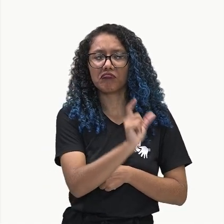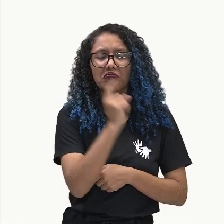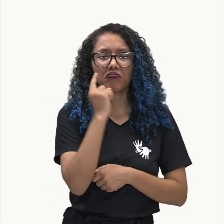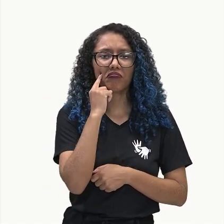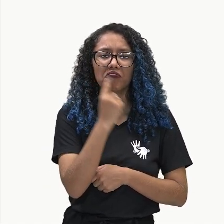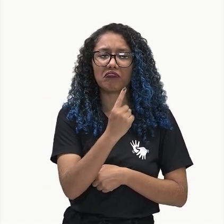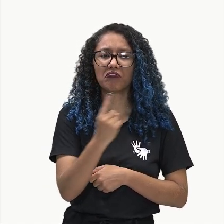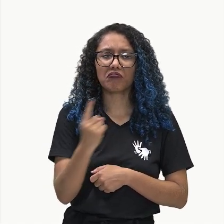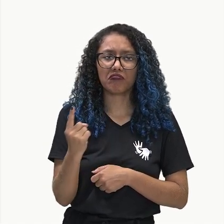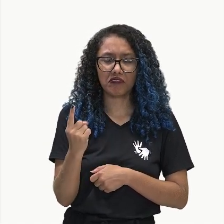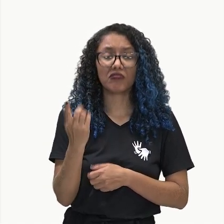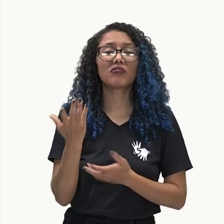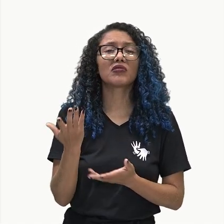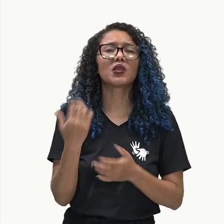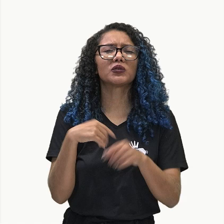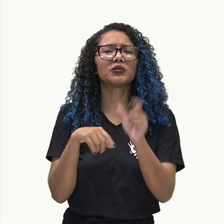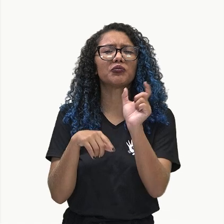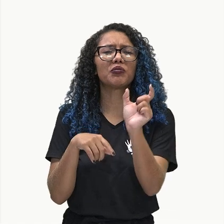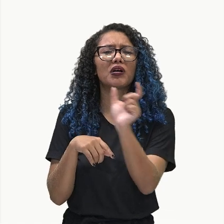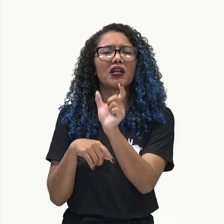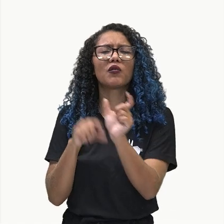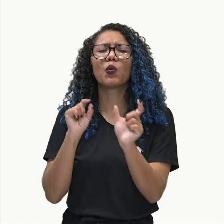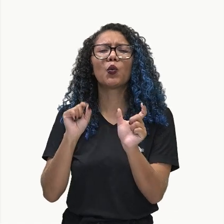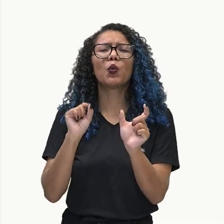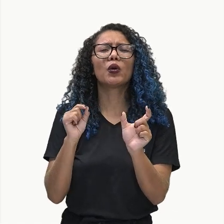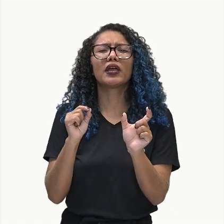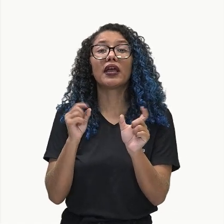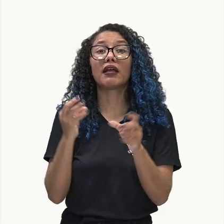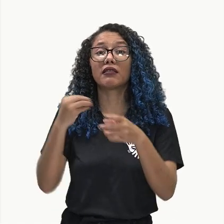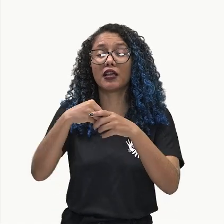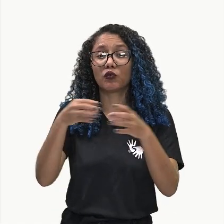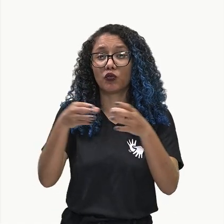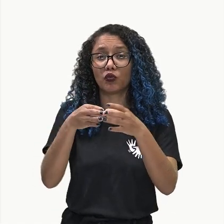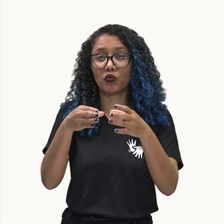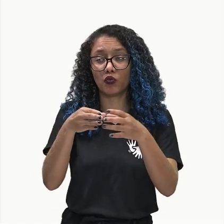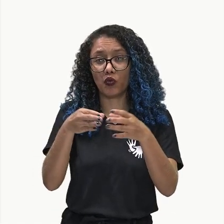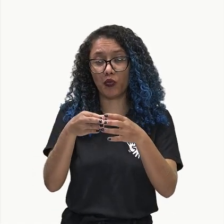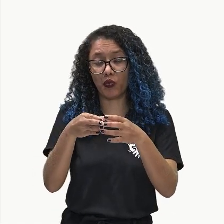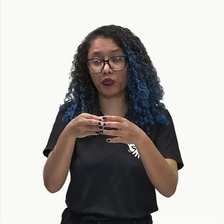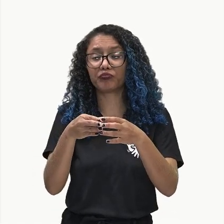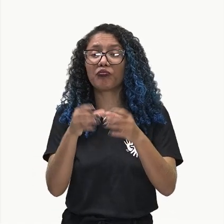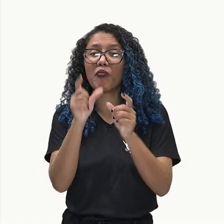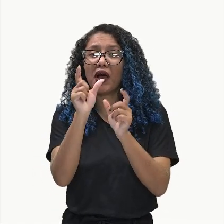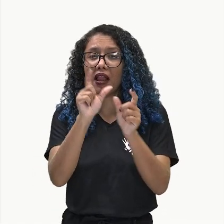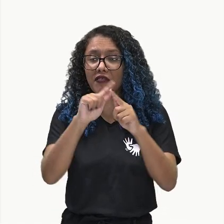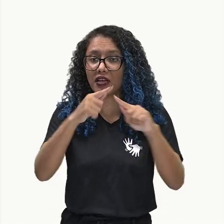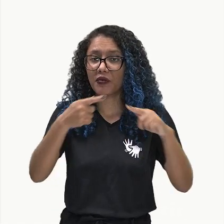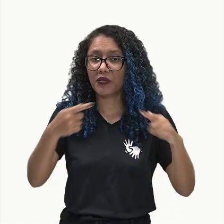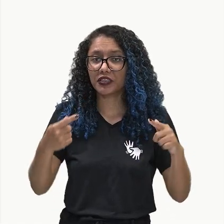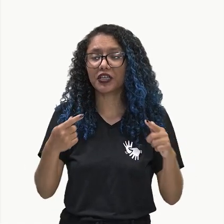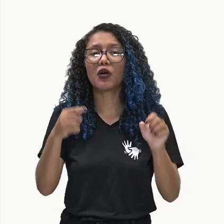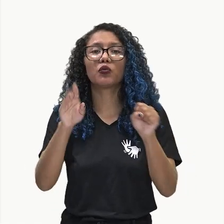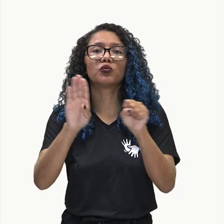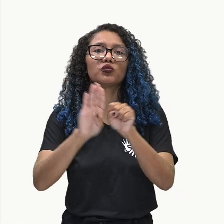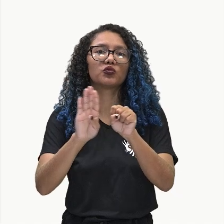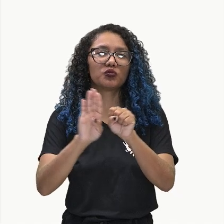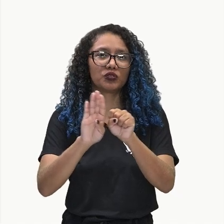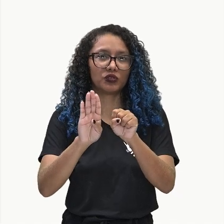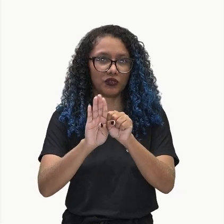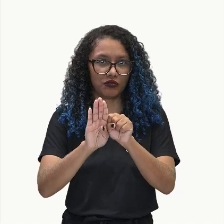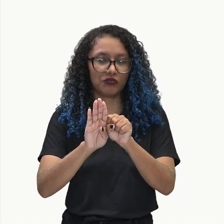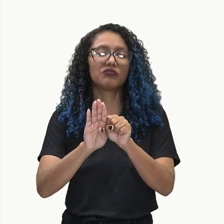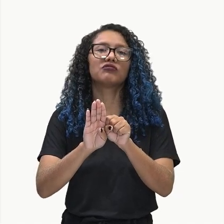Essas letras, essas palavras são substantivos, né? Que aí é aquela